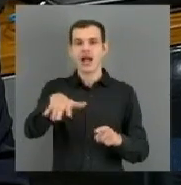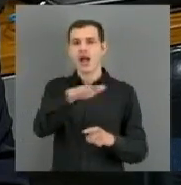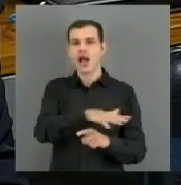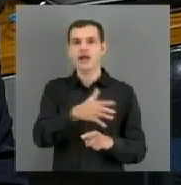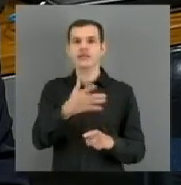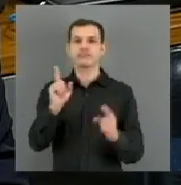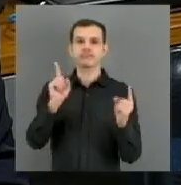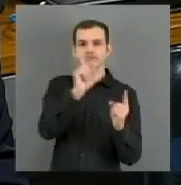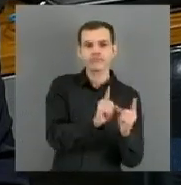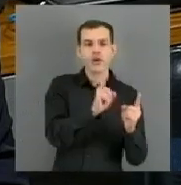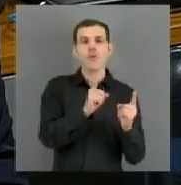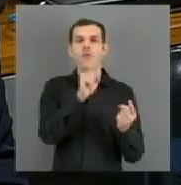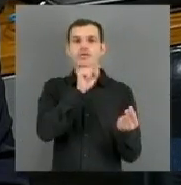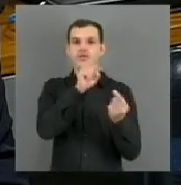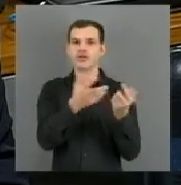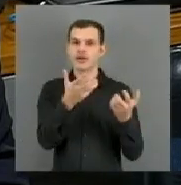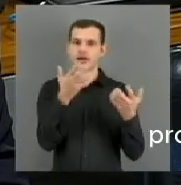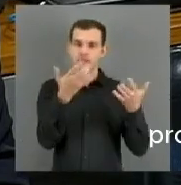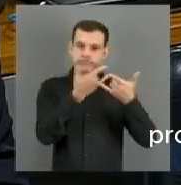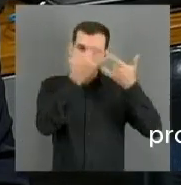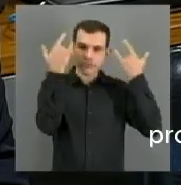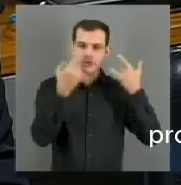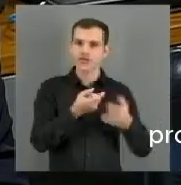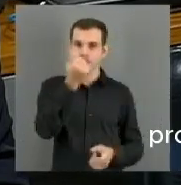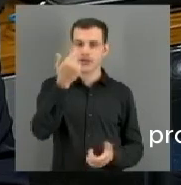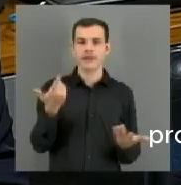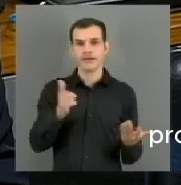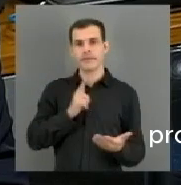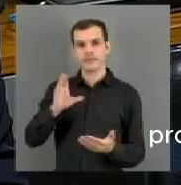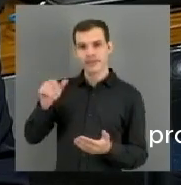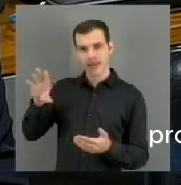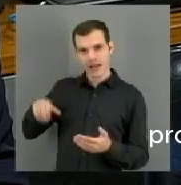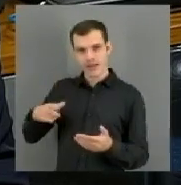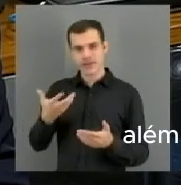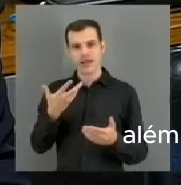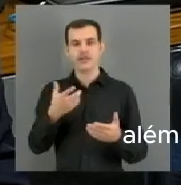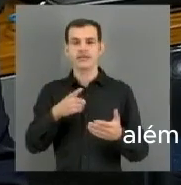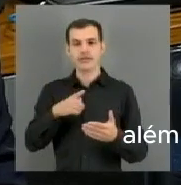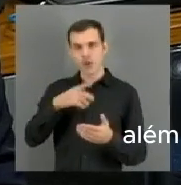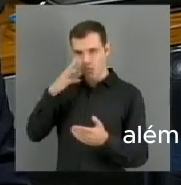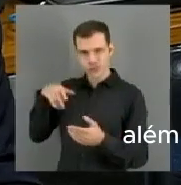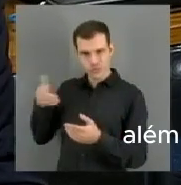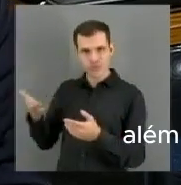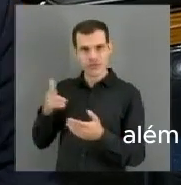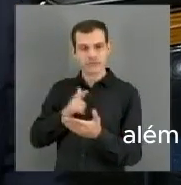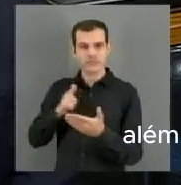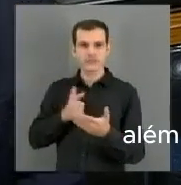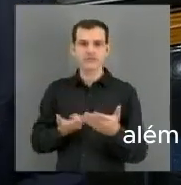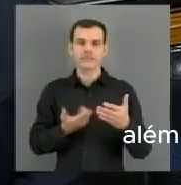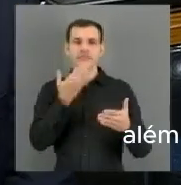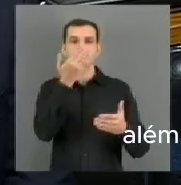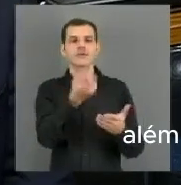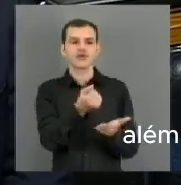Cabe destacar que Felipe Carreiras, acusado de cobrar propina das empresas de aposta de cota fixa, além de ser relator da